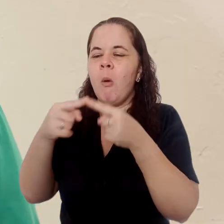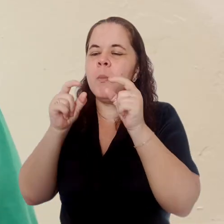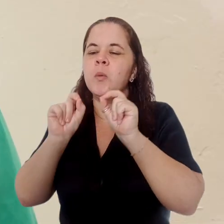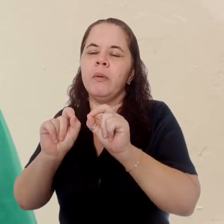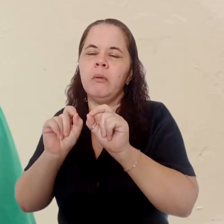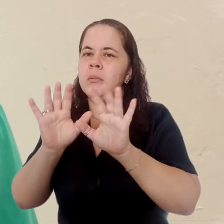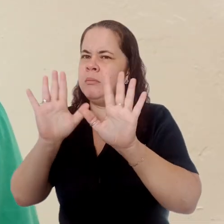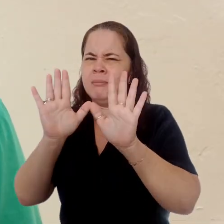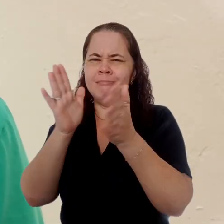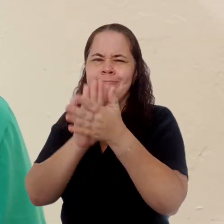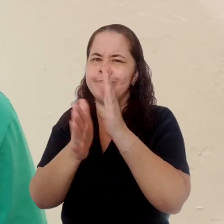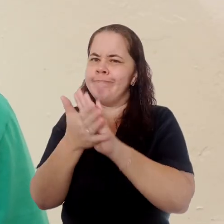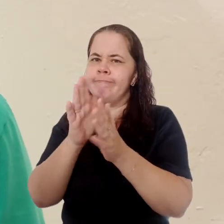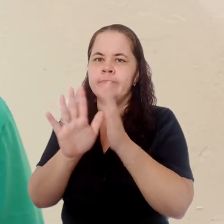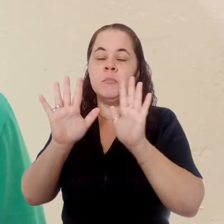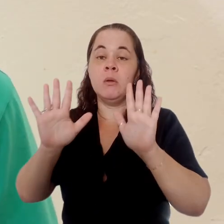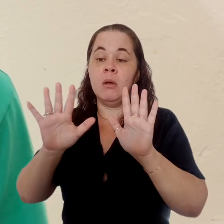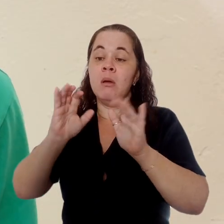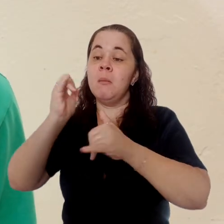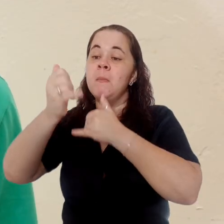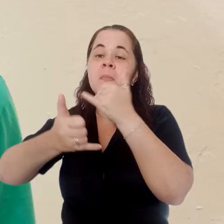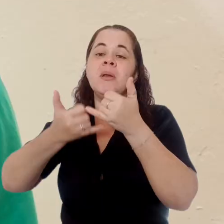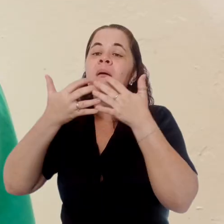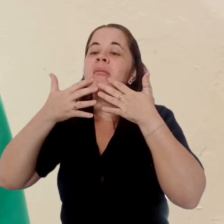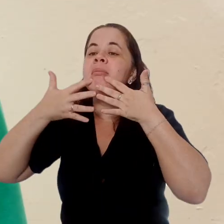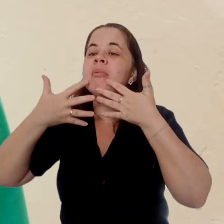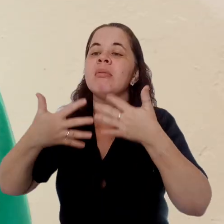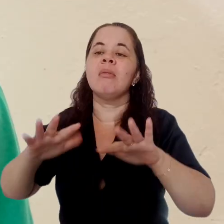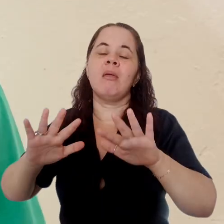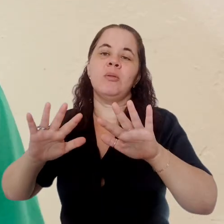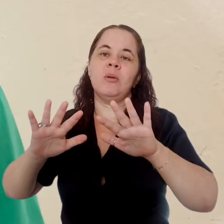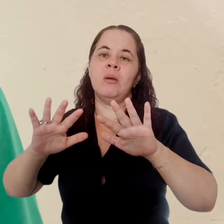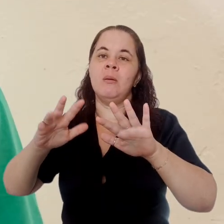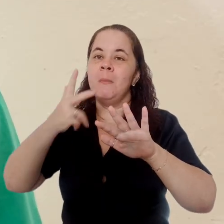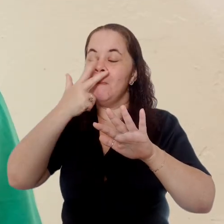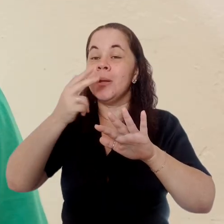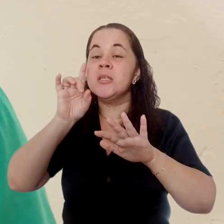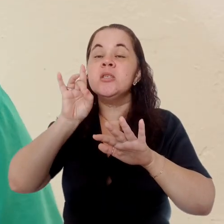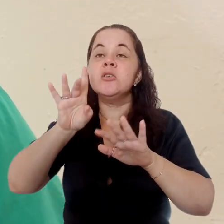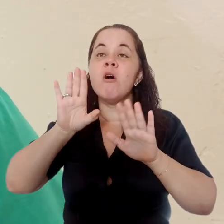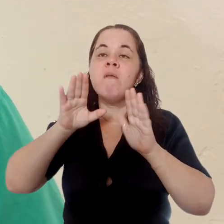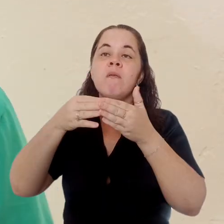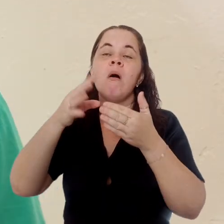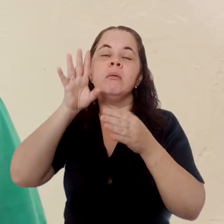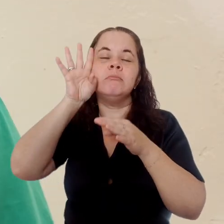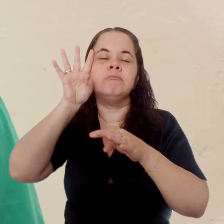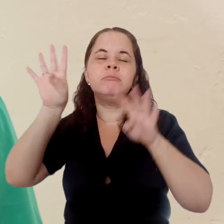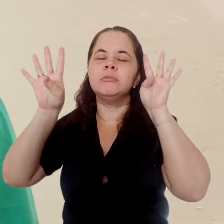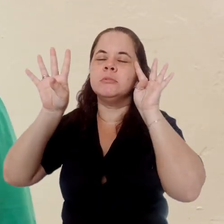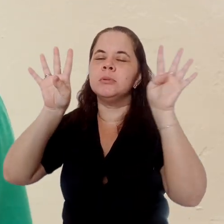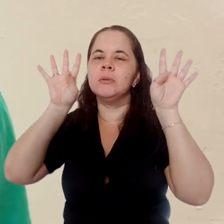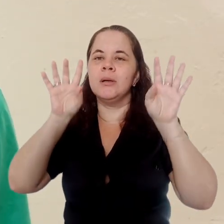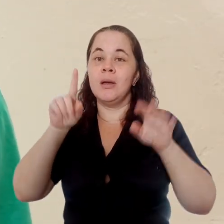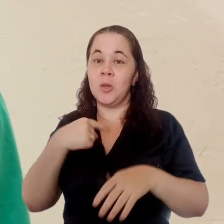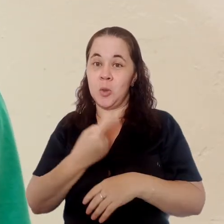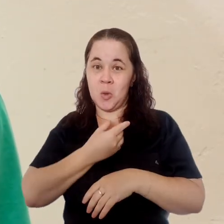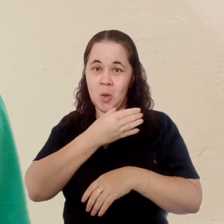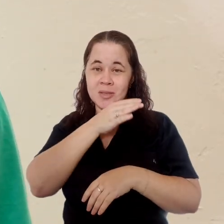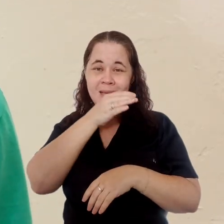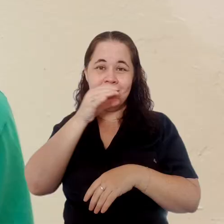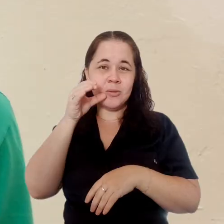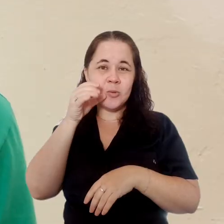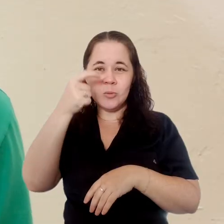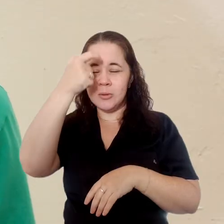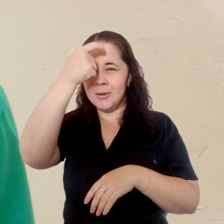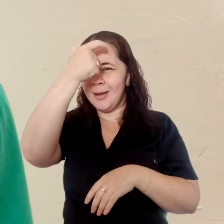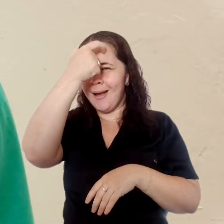Elas entram num mundo que às vezes nós adultos temos até dificuldade de acessar, né, porque a gente no meio do nosso dia a dia muito atarefado,